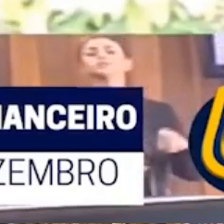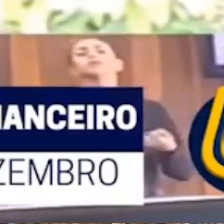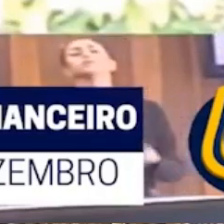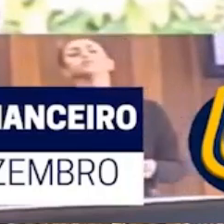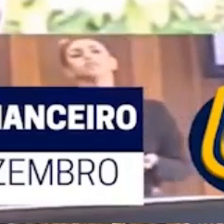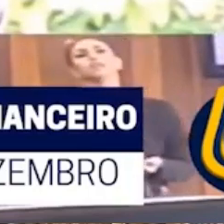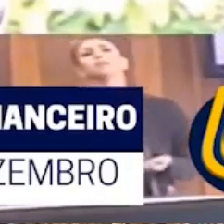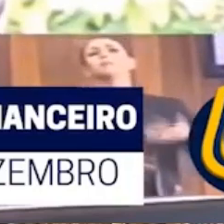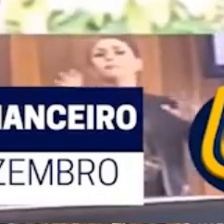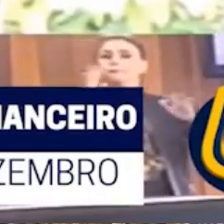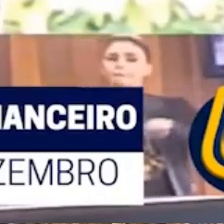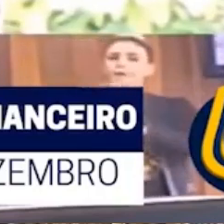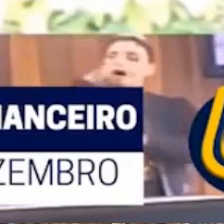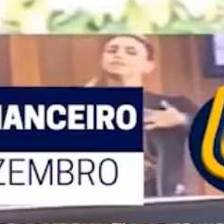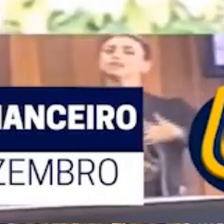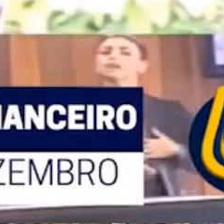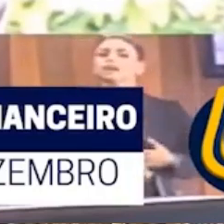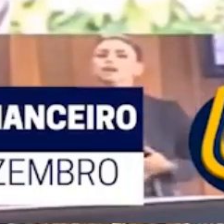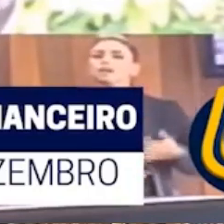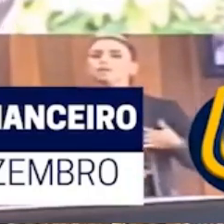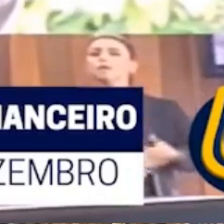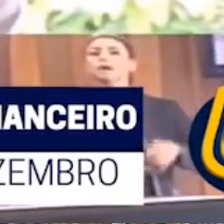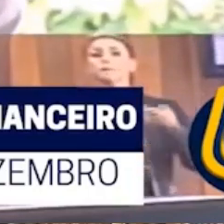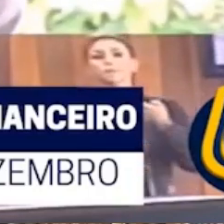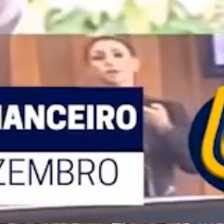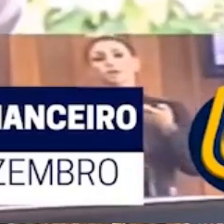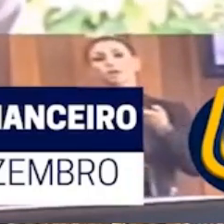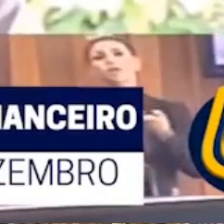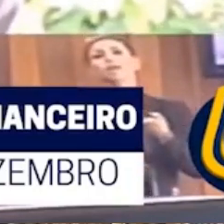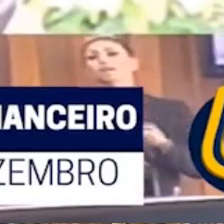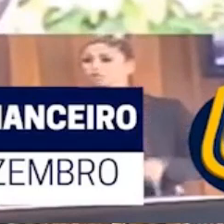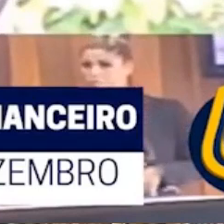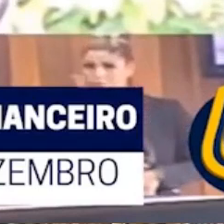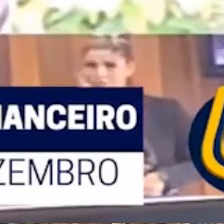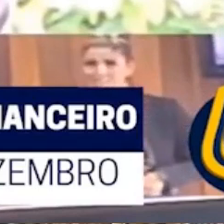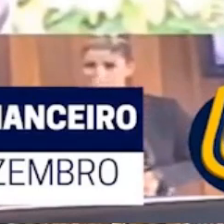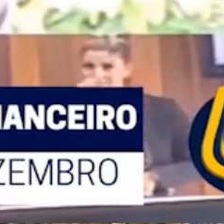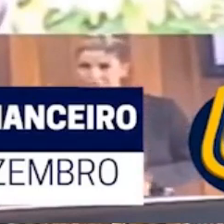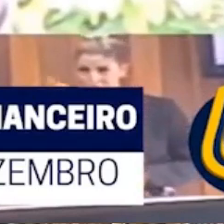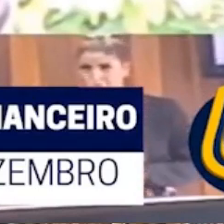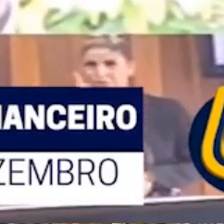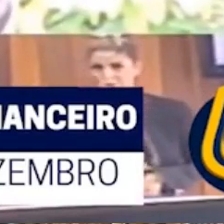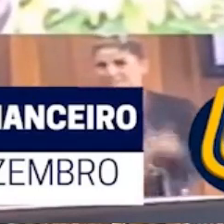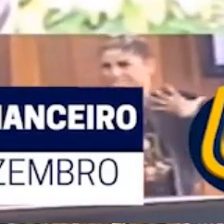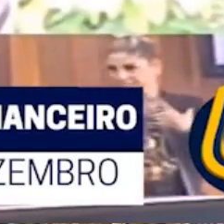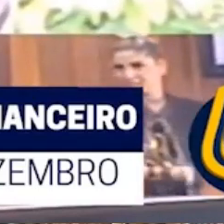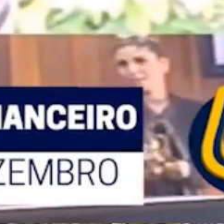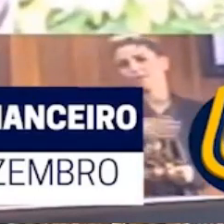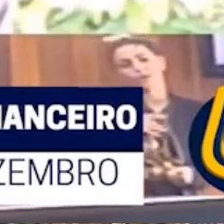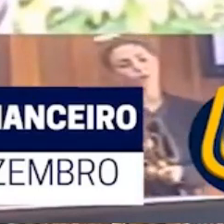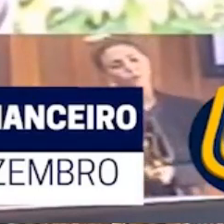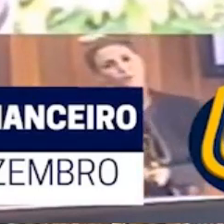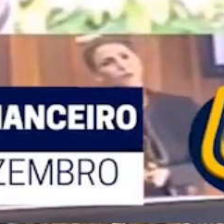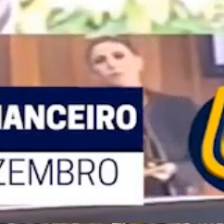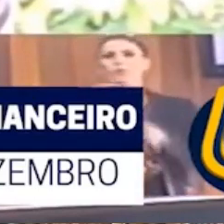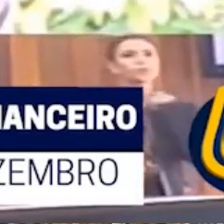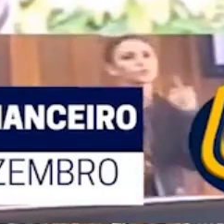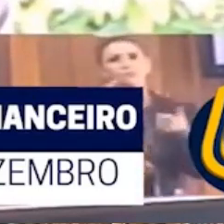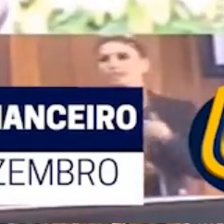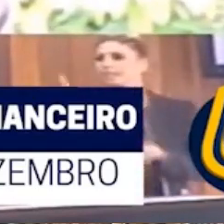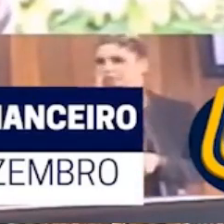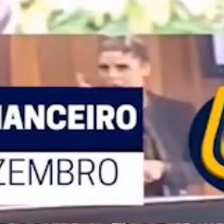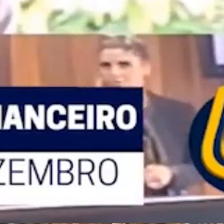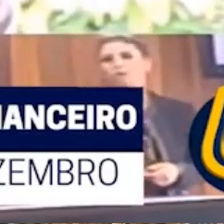agora em janeiro esse arresto. E com a aprovação, que eu não tenho dúvida que os senhores irão